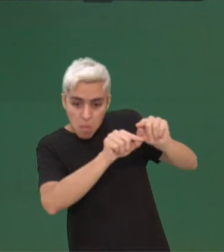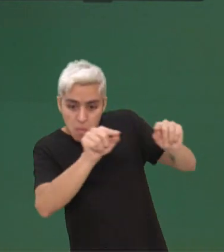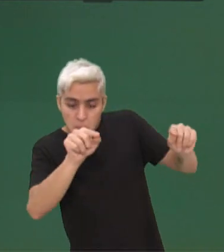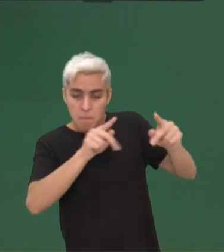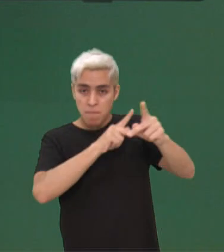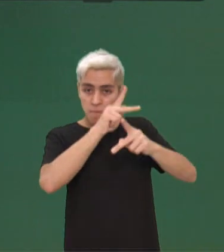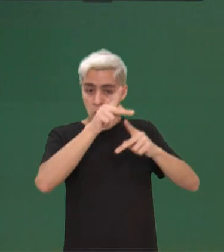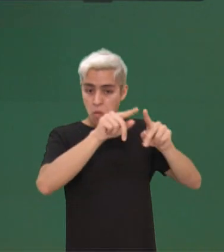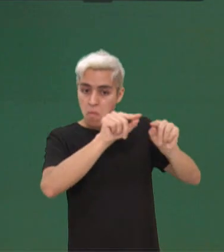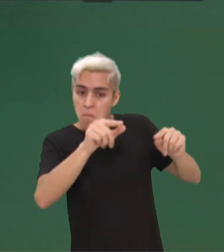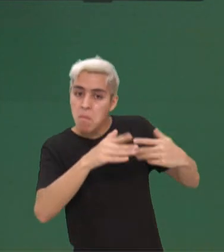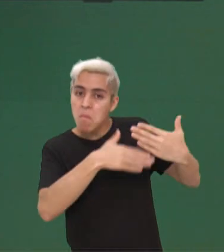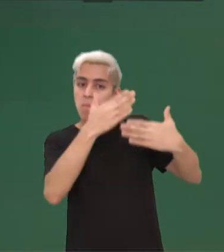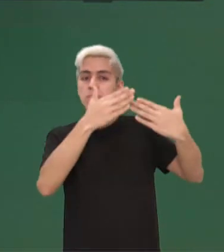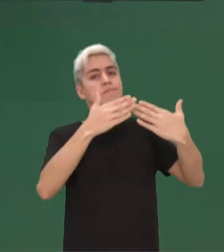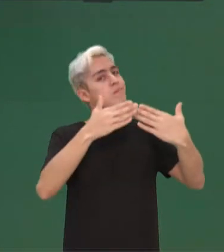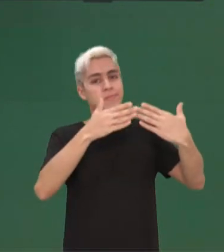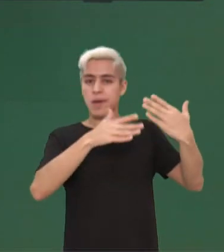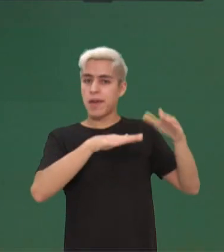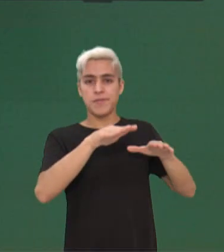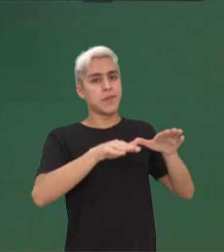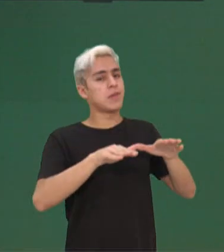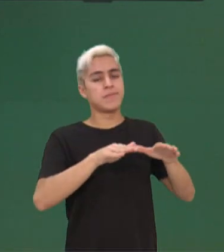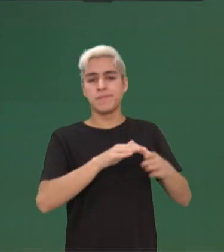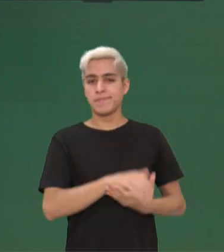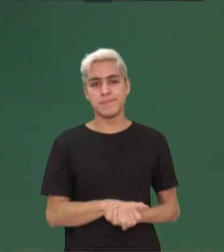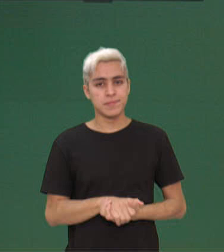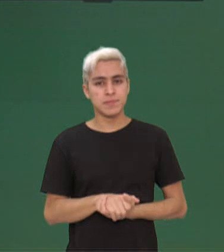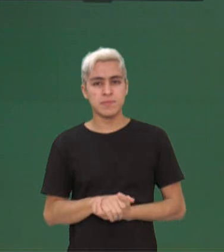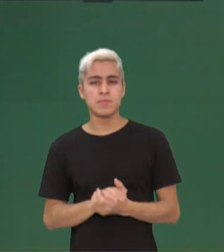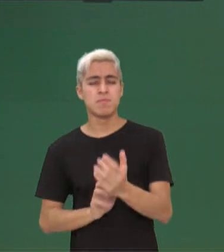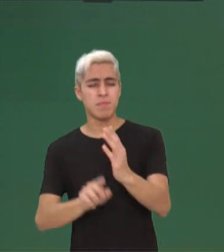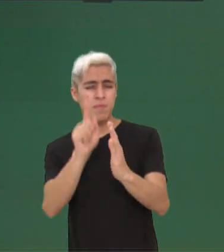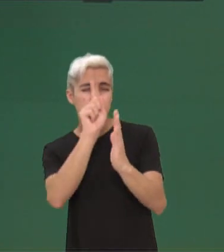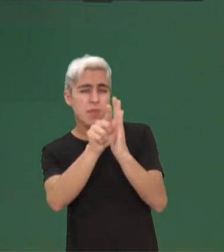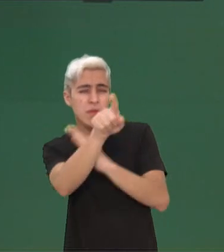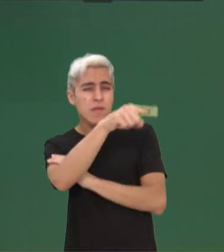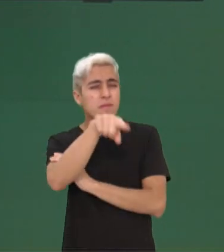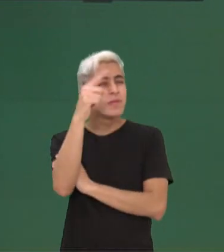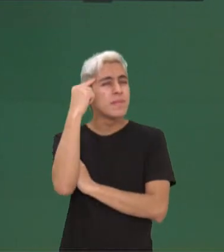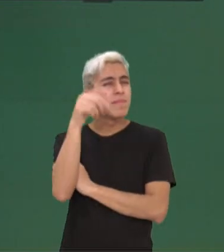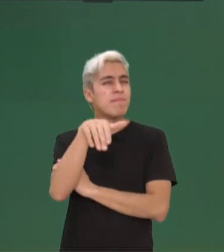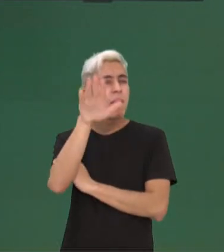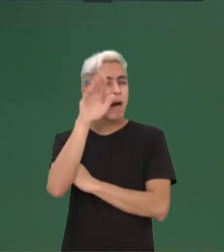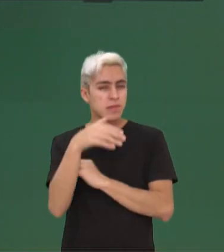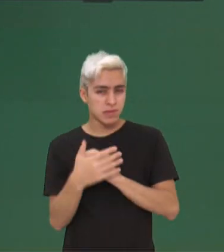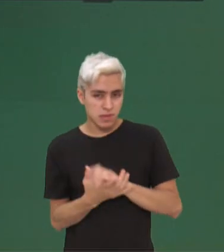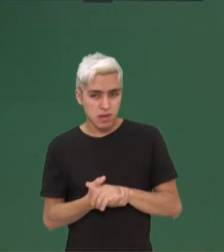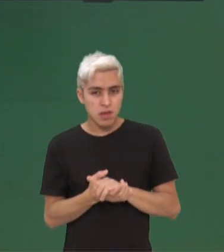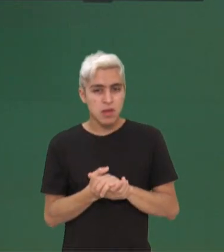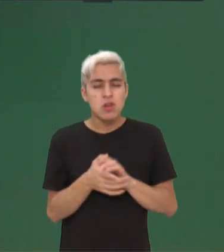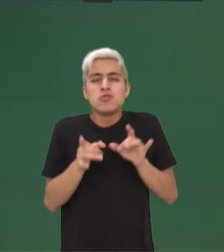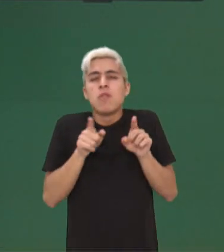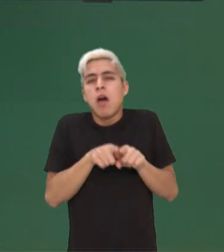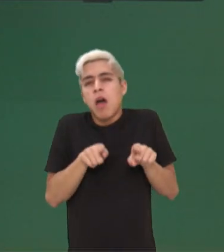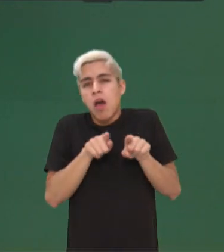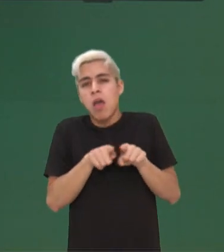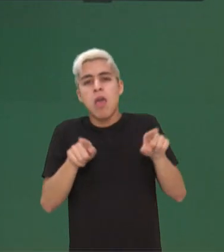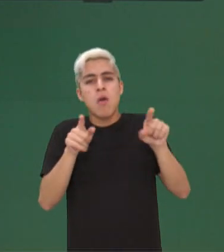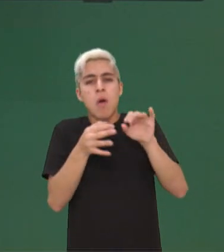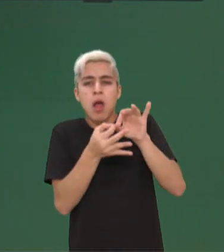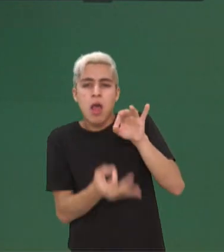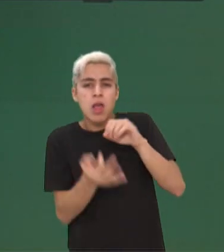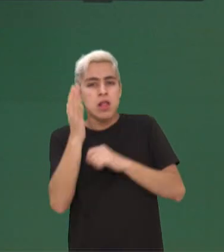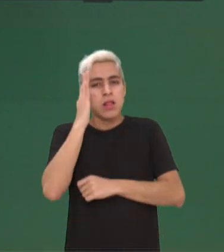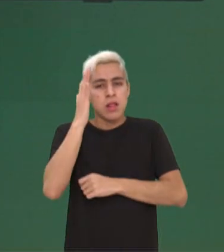certo? Estão vendo ali, já pensando nisso. Perguntinha para pensar mais um pouquinho, para não ficar muito